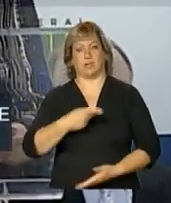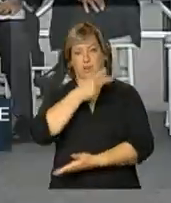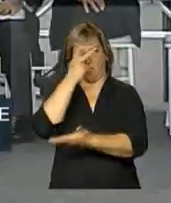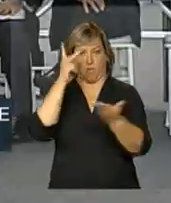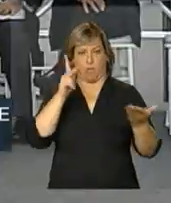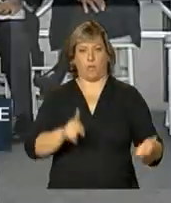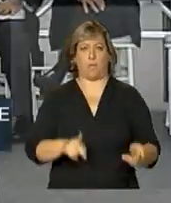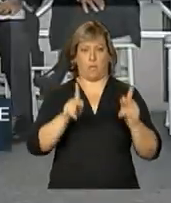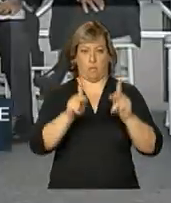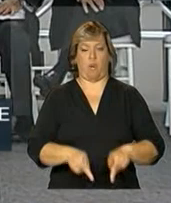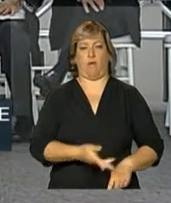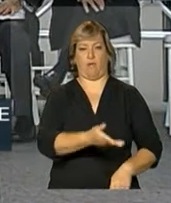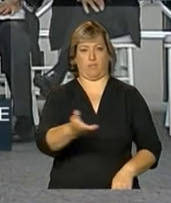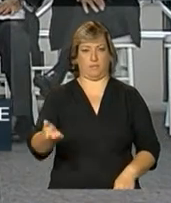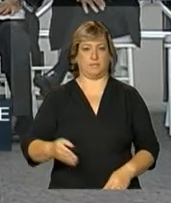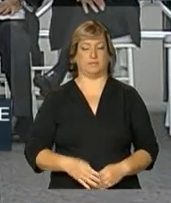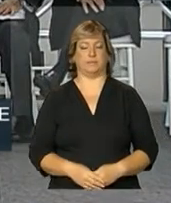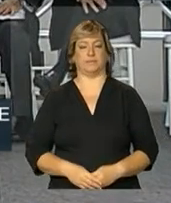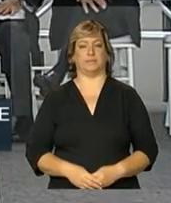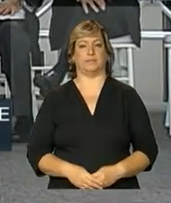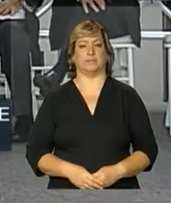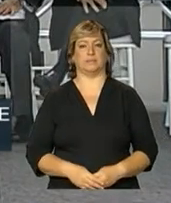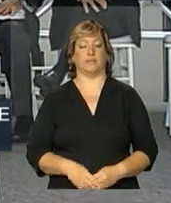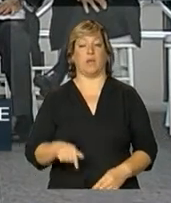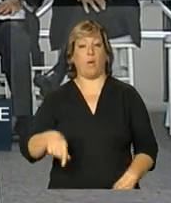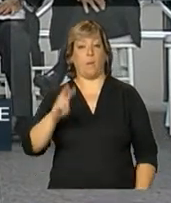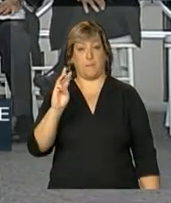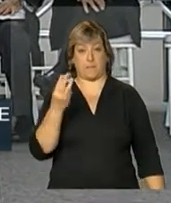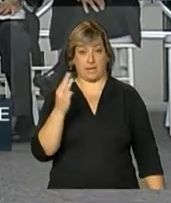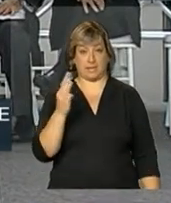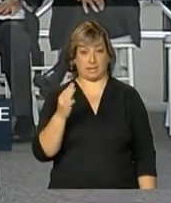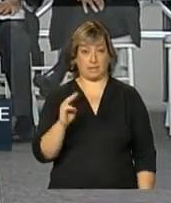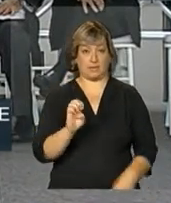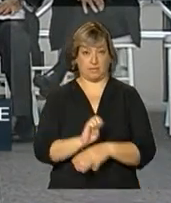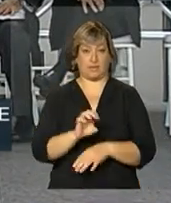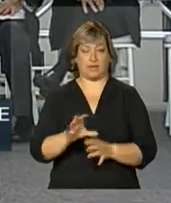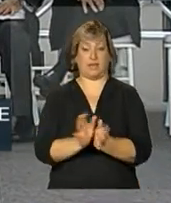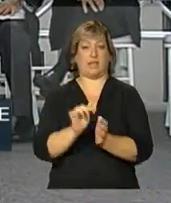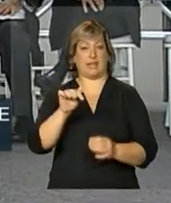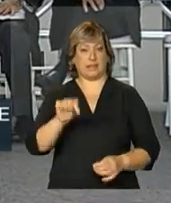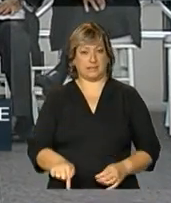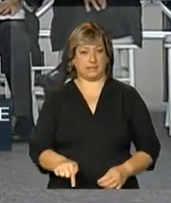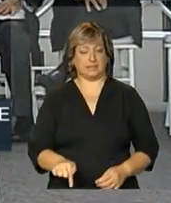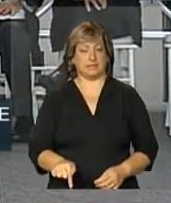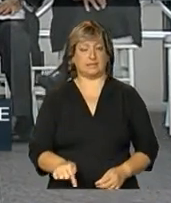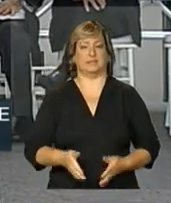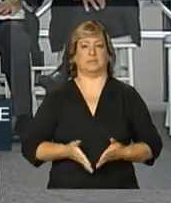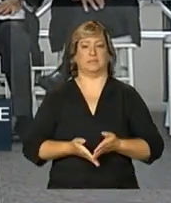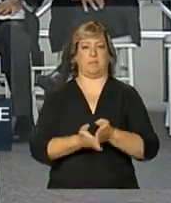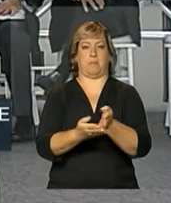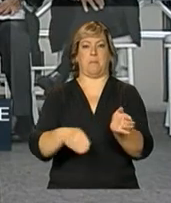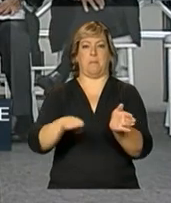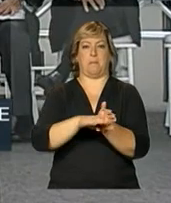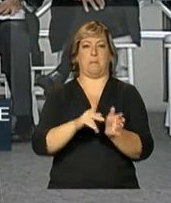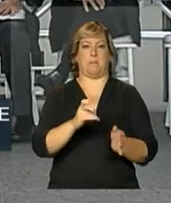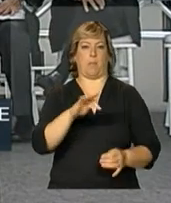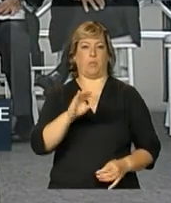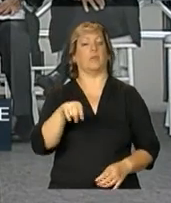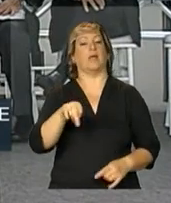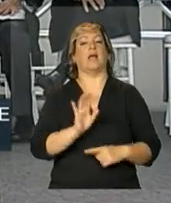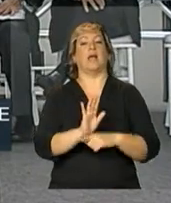população e o Maranhão com esse Porto oferece uma